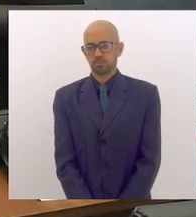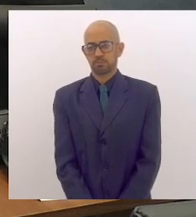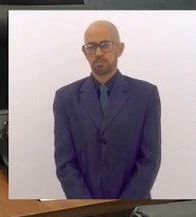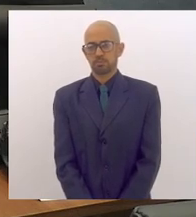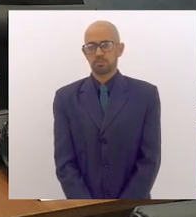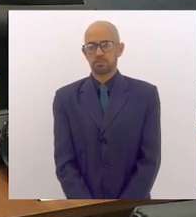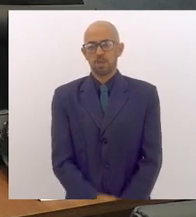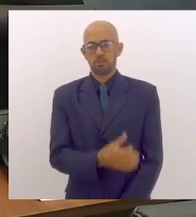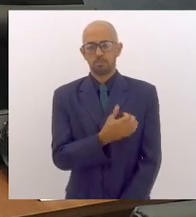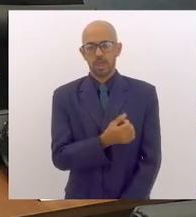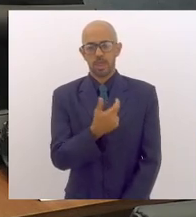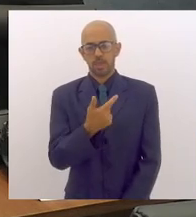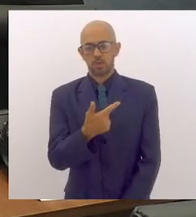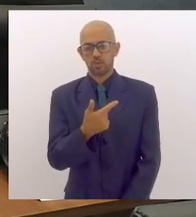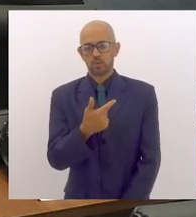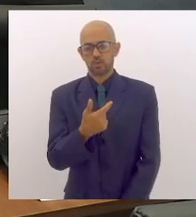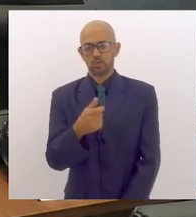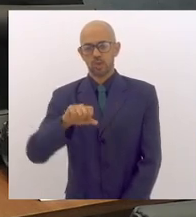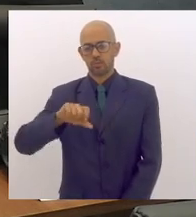6292,